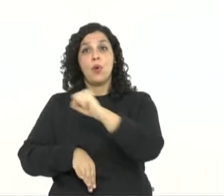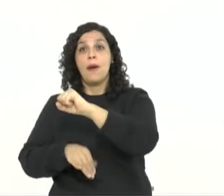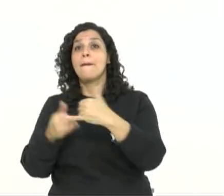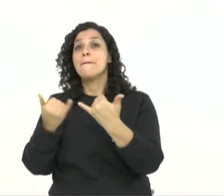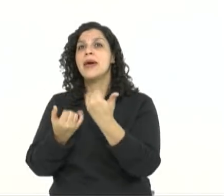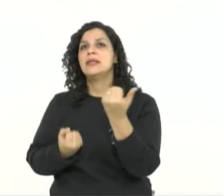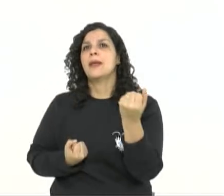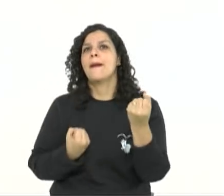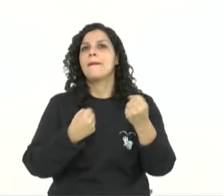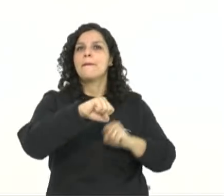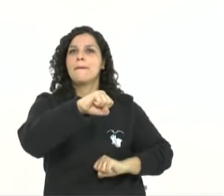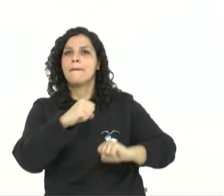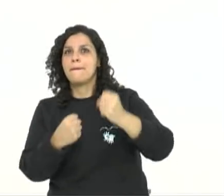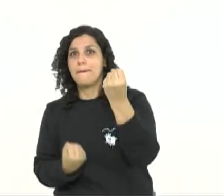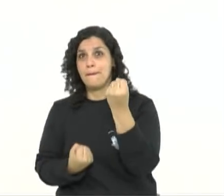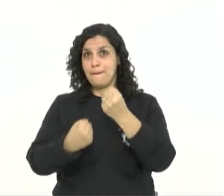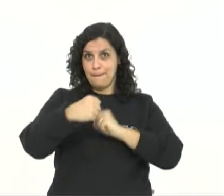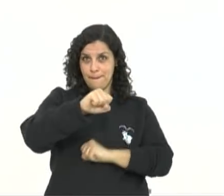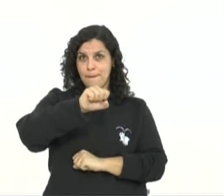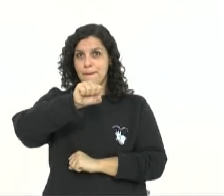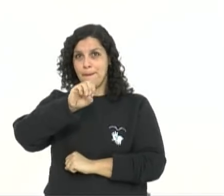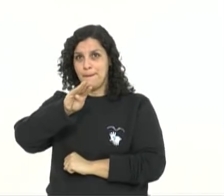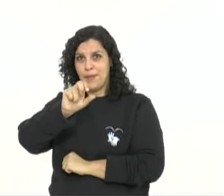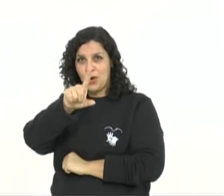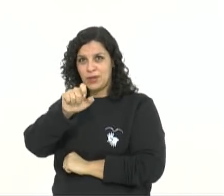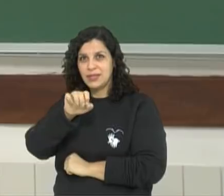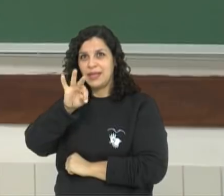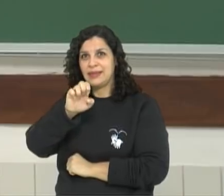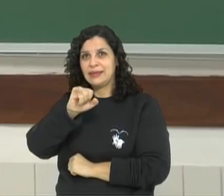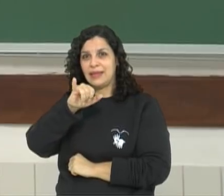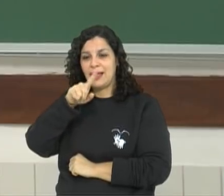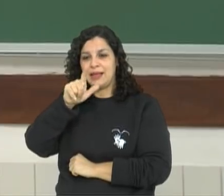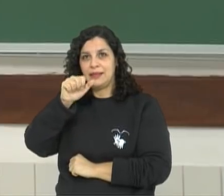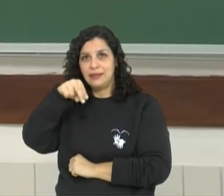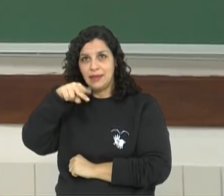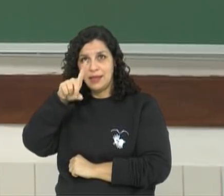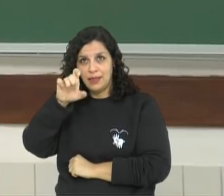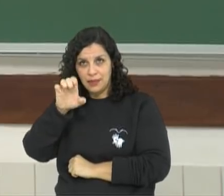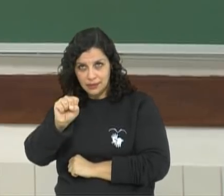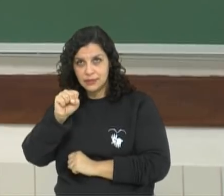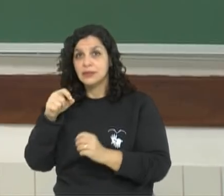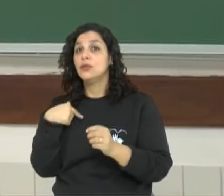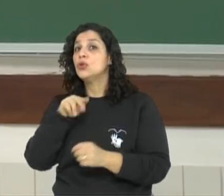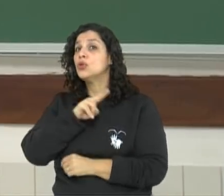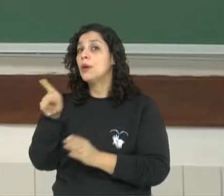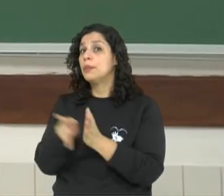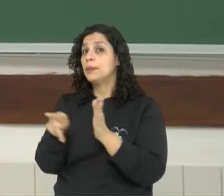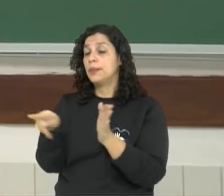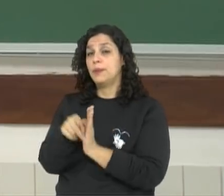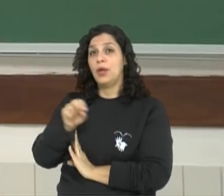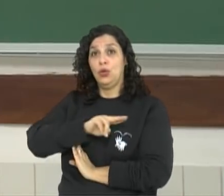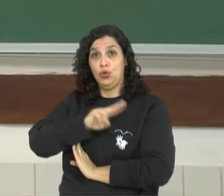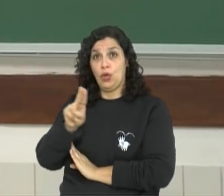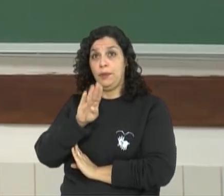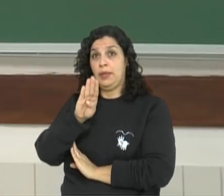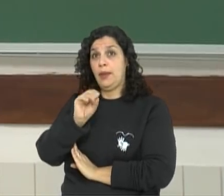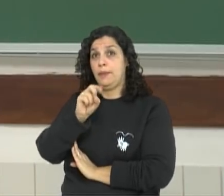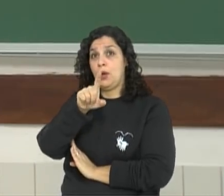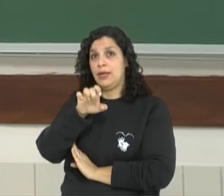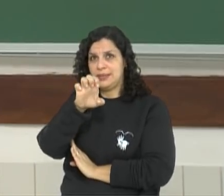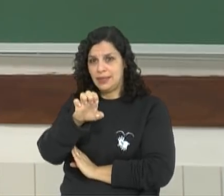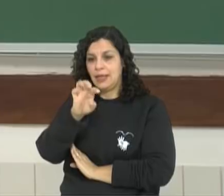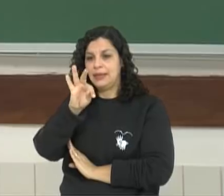boxe tailandês. Então, quando o Muay Thai começou a ser praticado no Brasil, ele veio para cá com o nome de